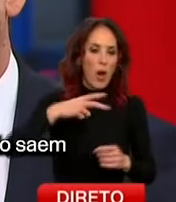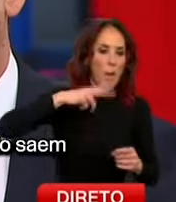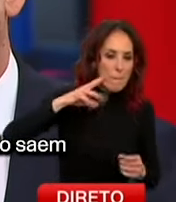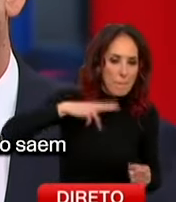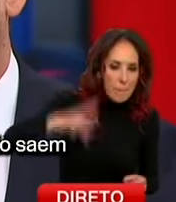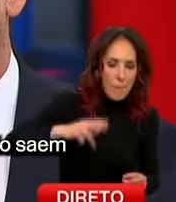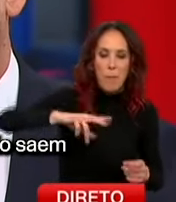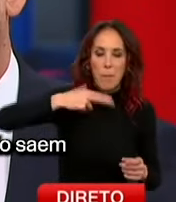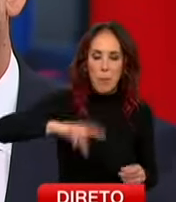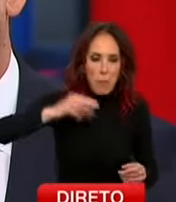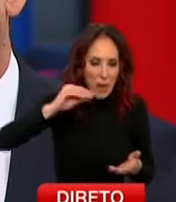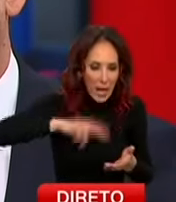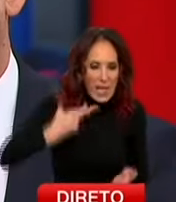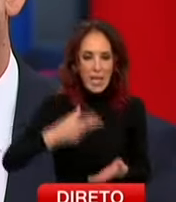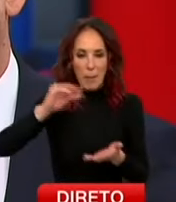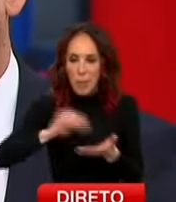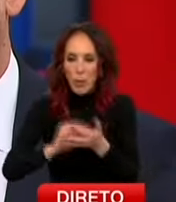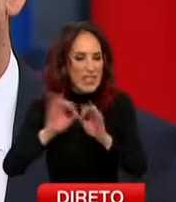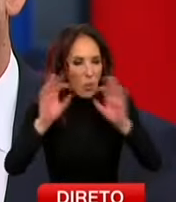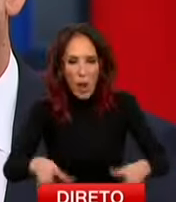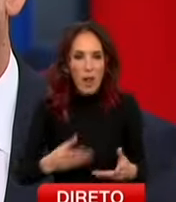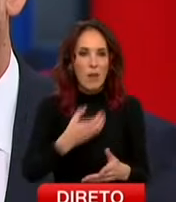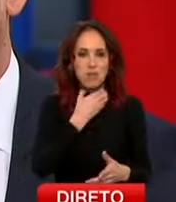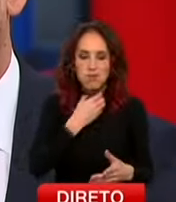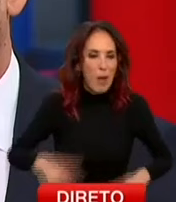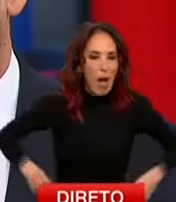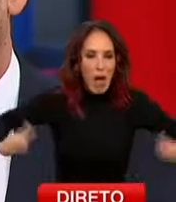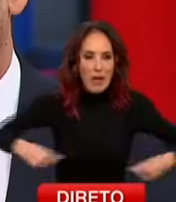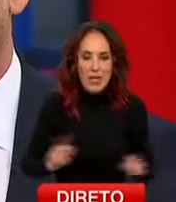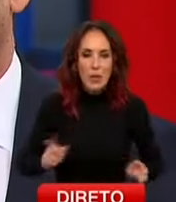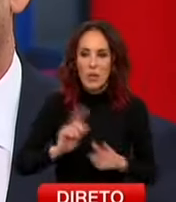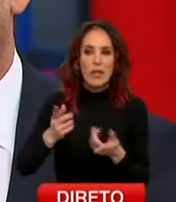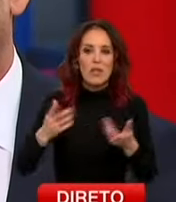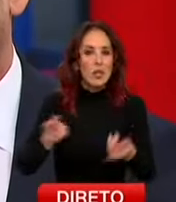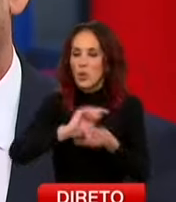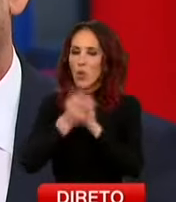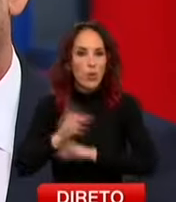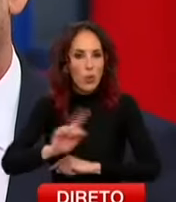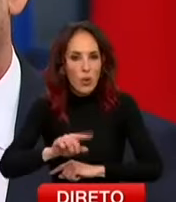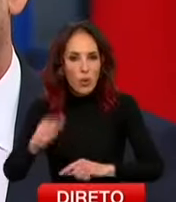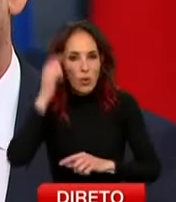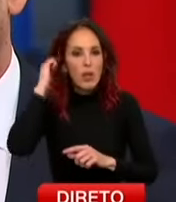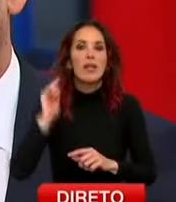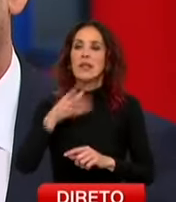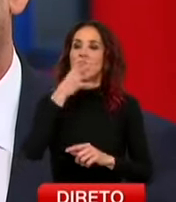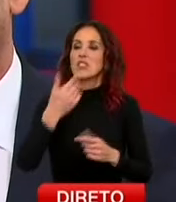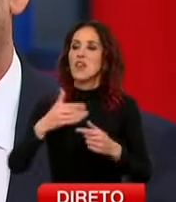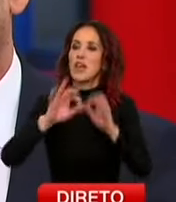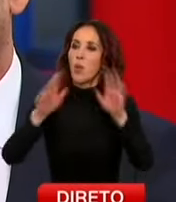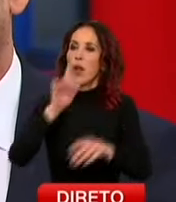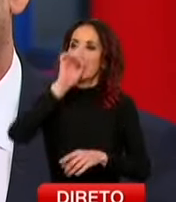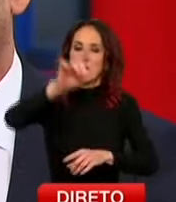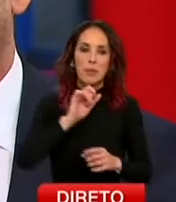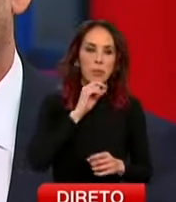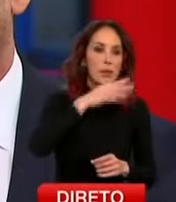saibam que não saem de lá falidos e eu não troco isso por uma aposta uma fezada num sistema misto que o rui rocha diz que vai ser o da Alemanha mas pode ser o